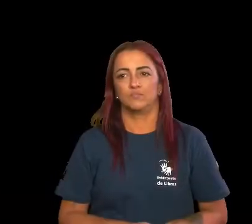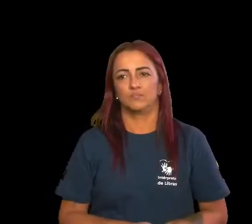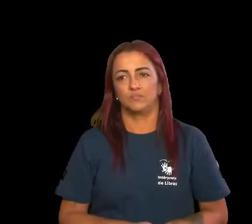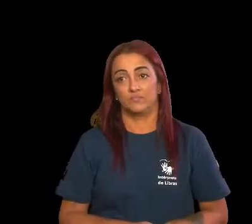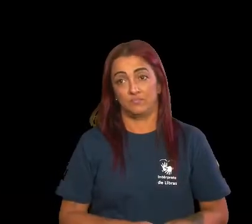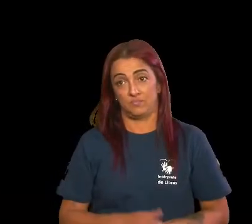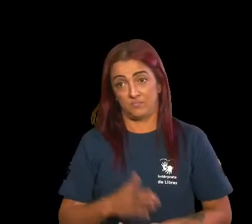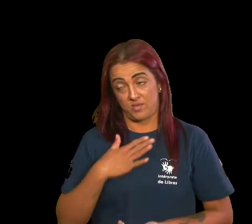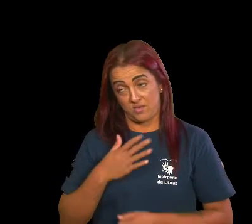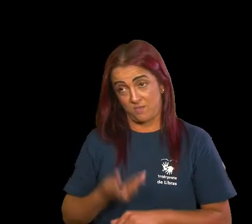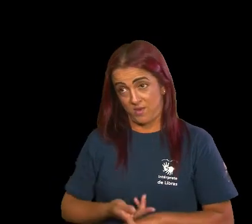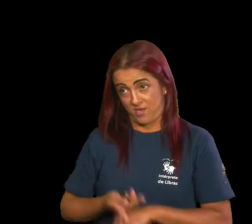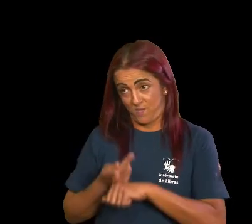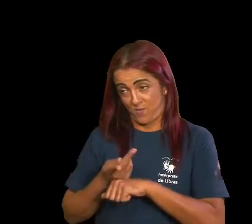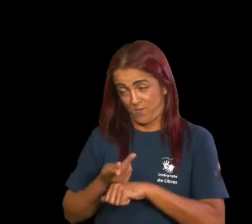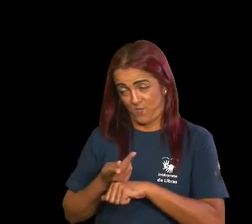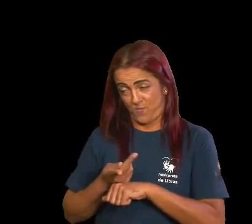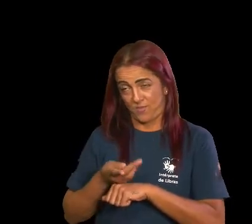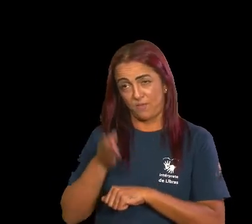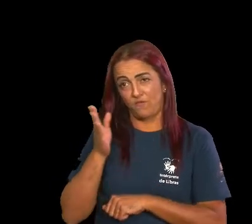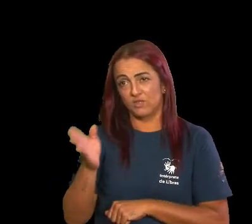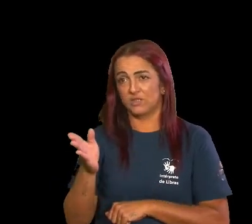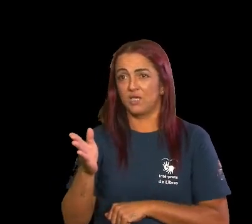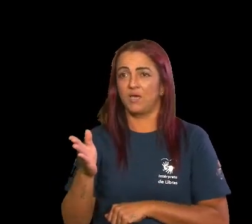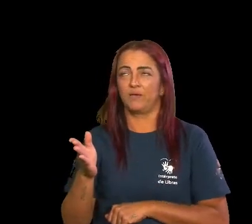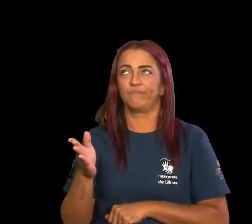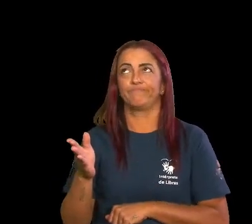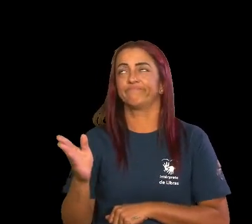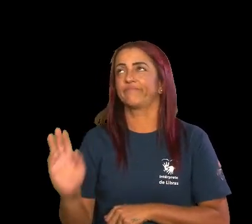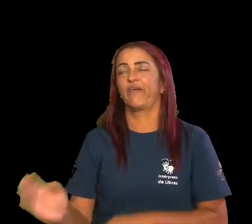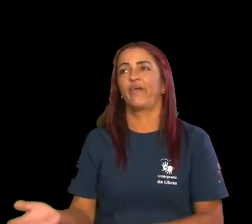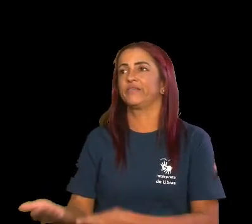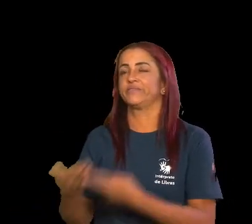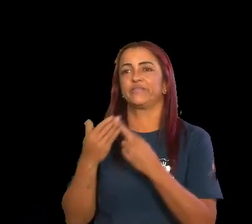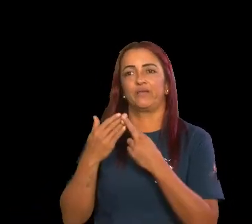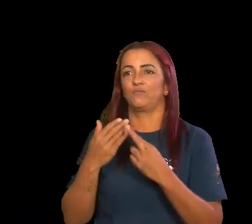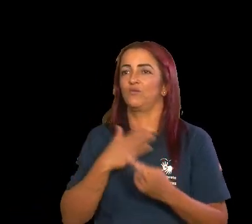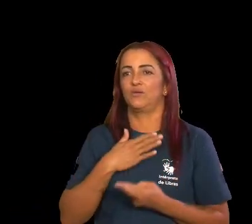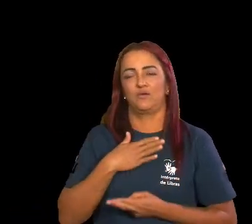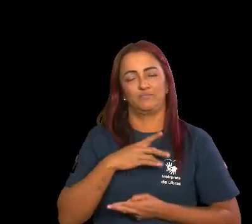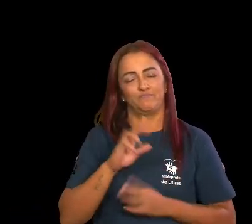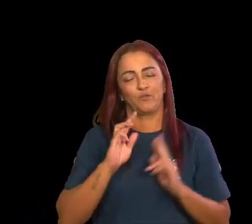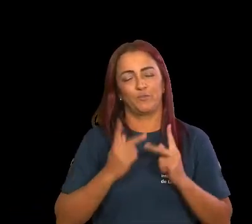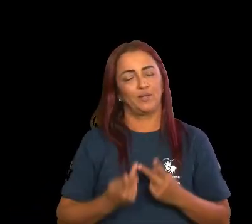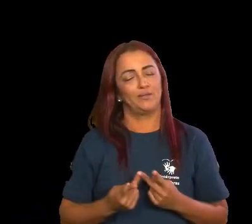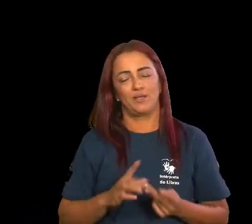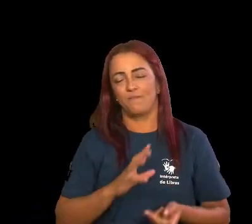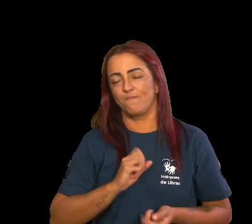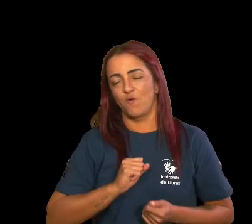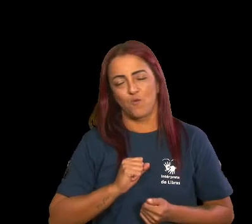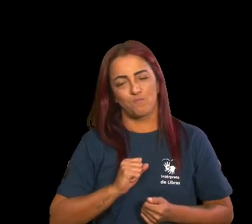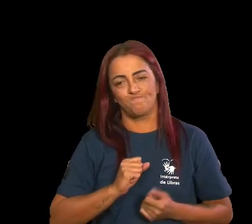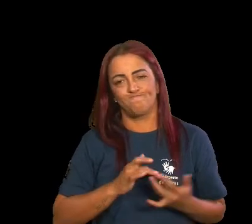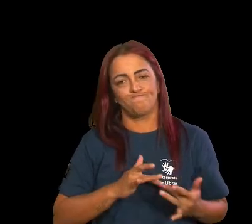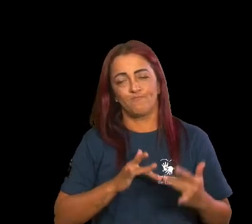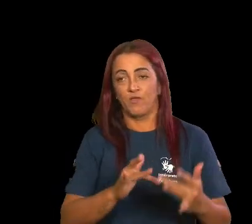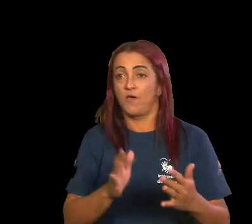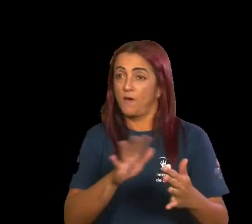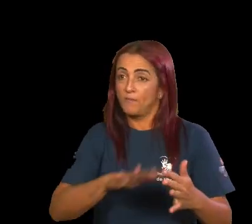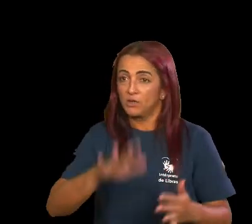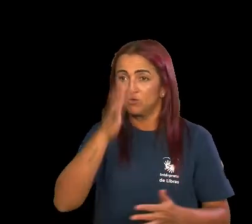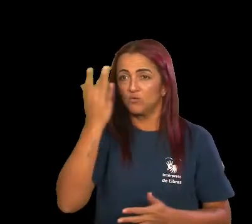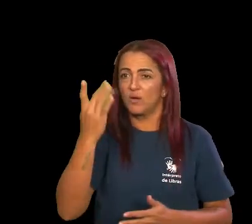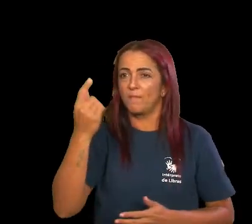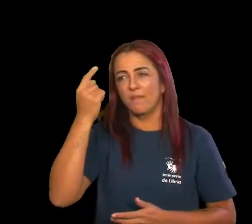Esse prêmio é para você, pai, que é meu maior exemplo de ser humano, de amor ao próximo. Antes mesmo